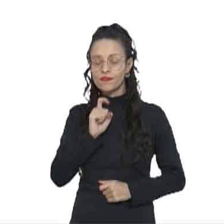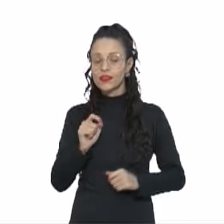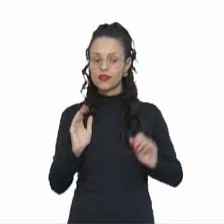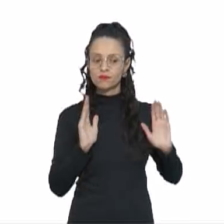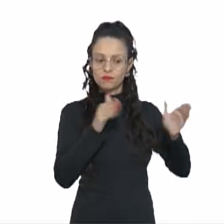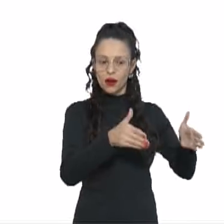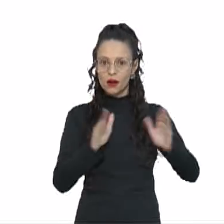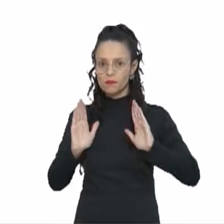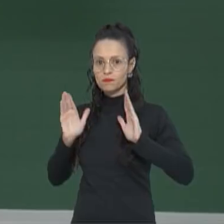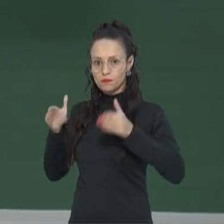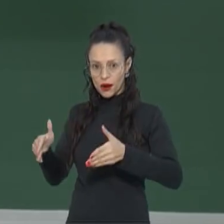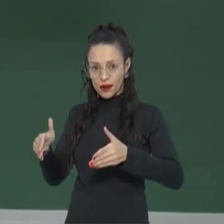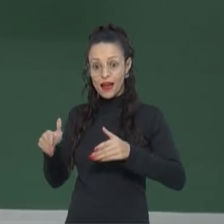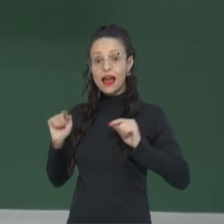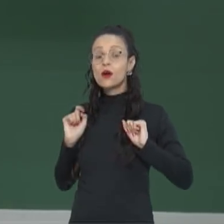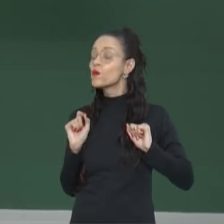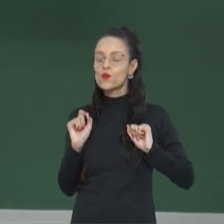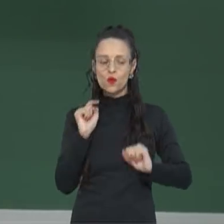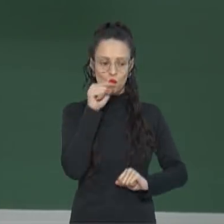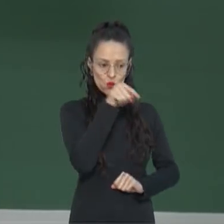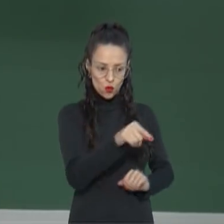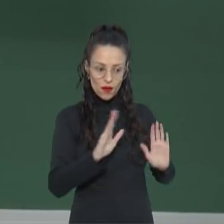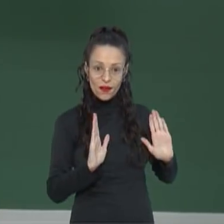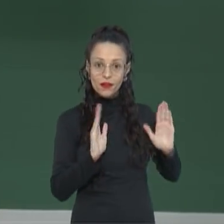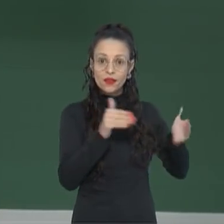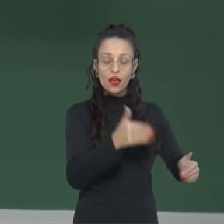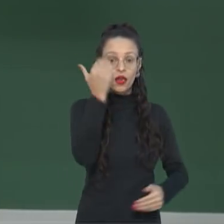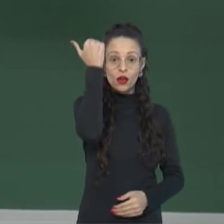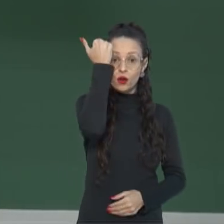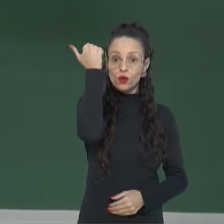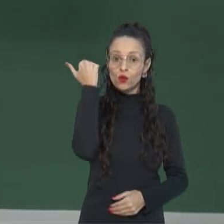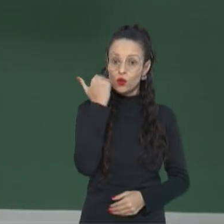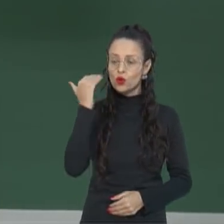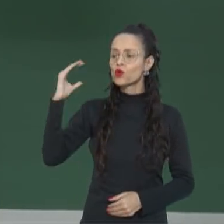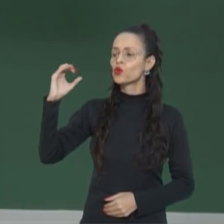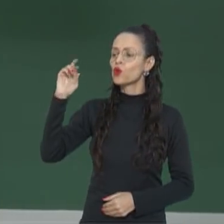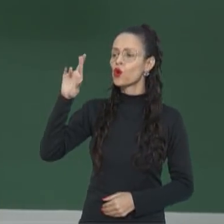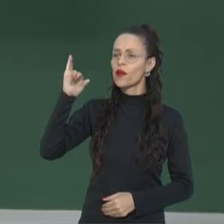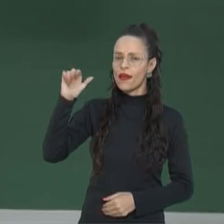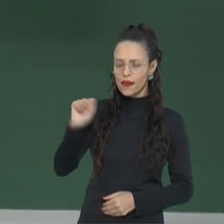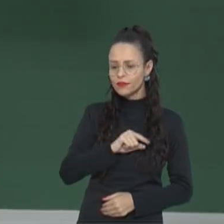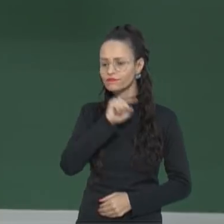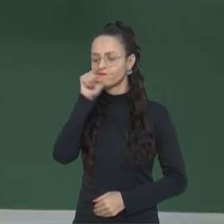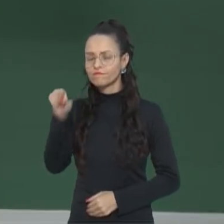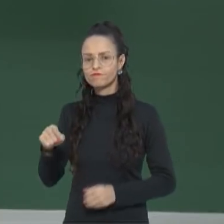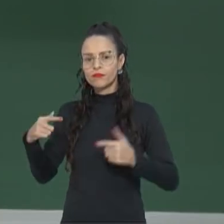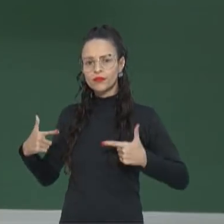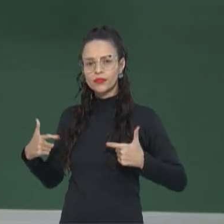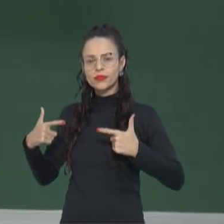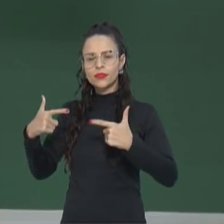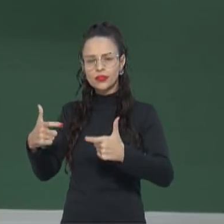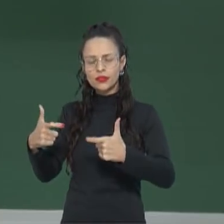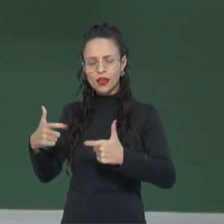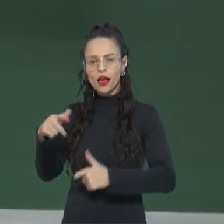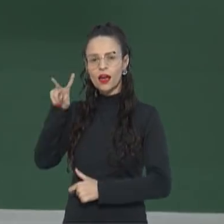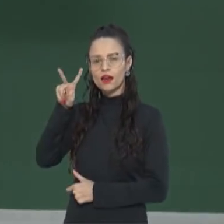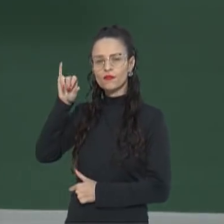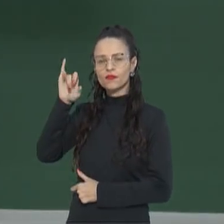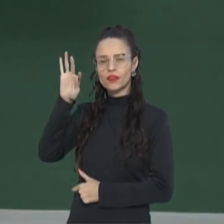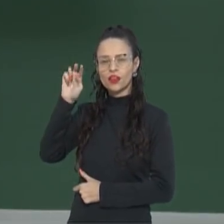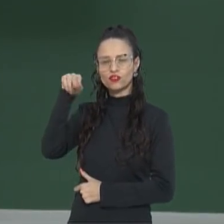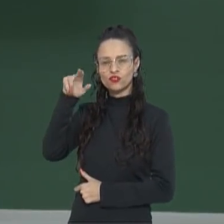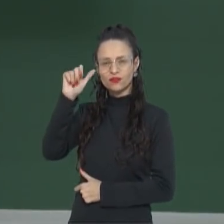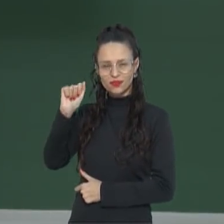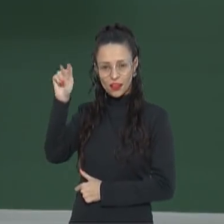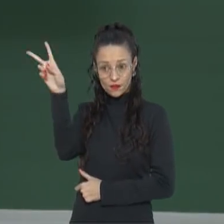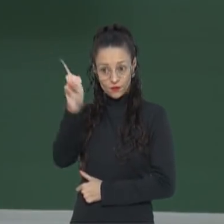locais. Guerra da Coreia e Guerra do Vietnã. O que a Guerra Fria tem a ver com essas duas guerras? Vamos ver hoje. E